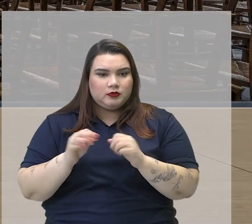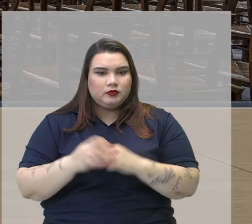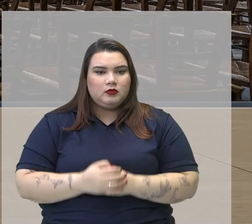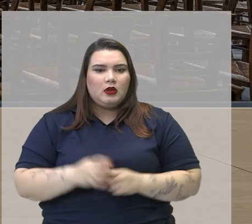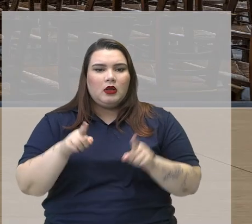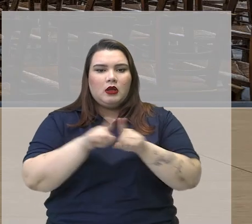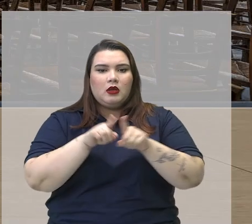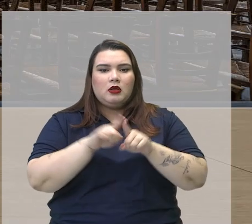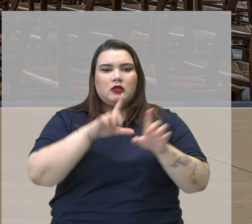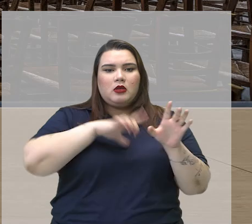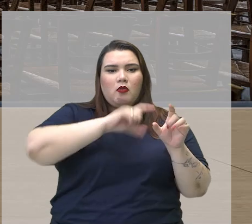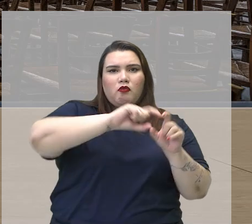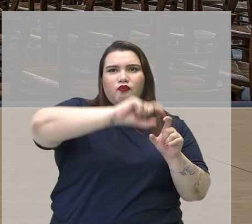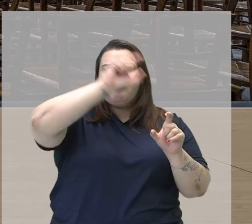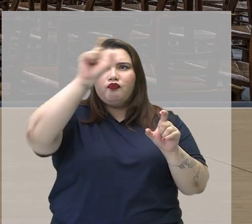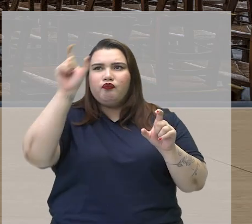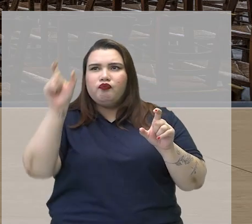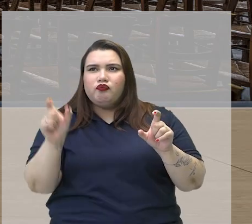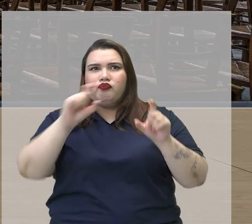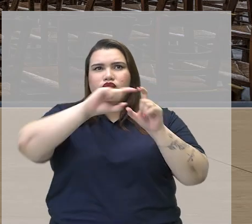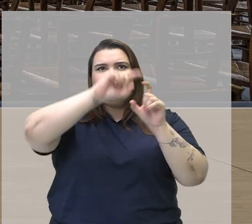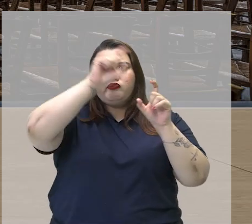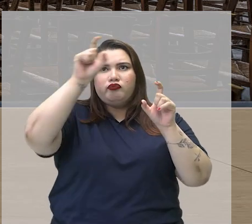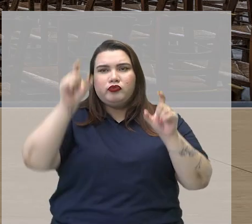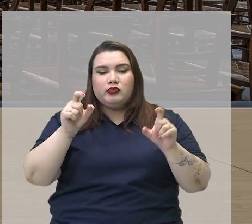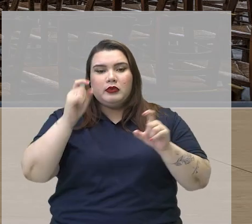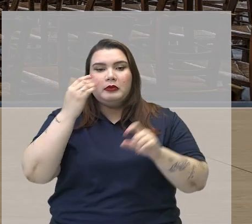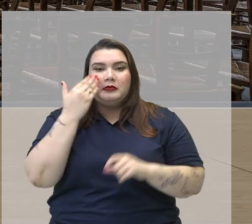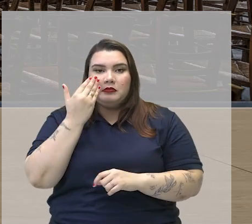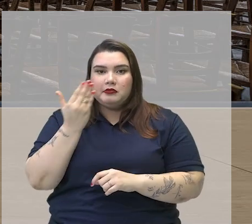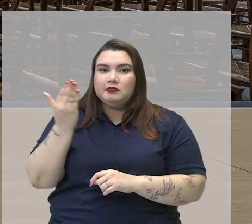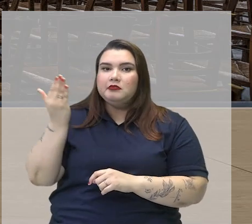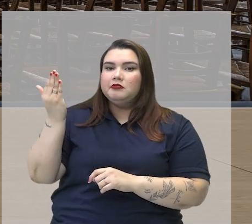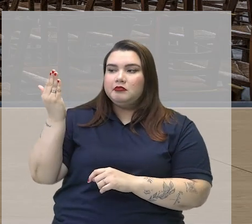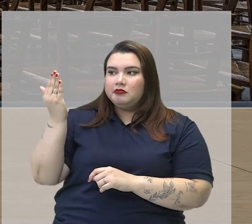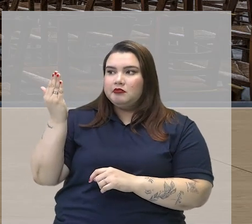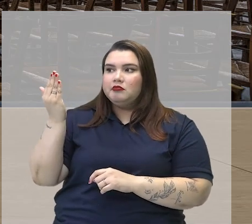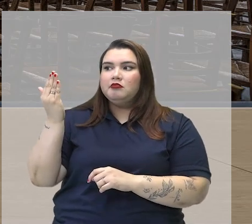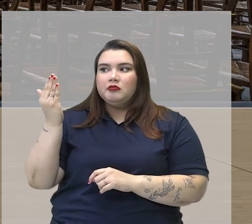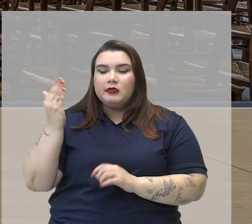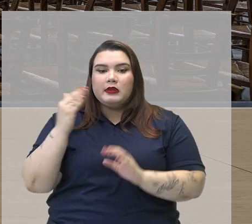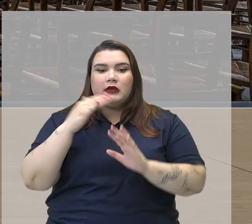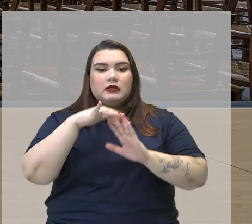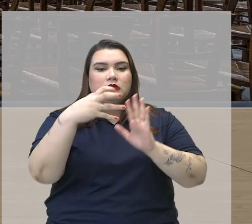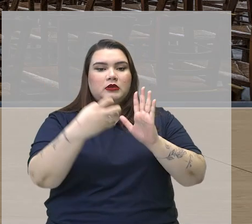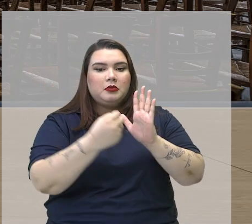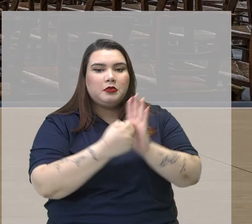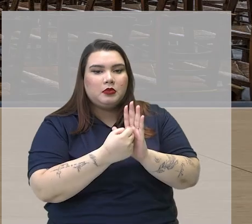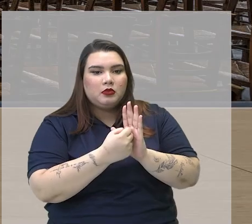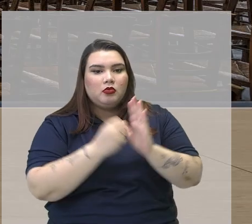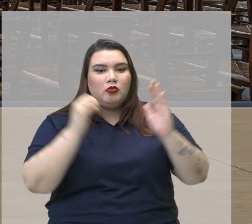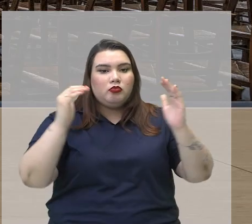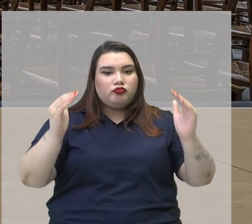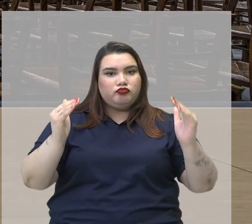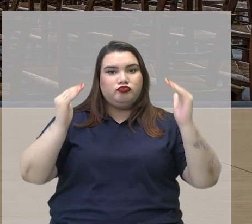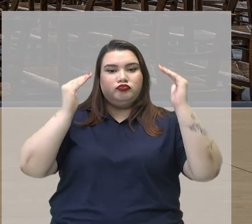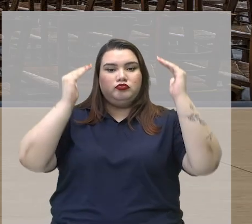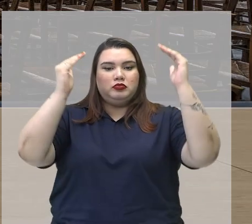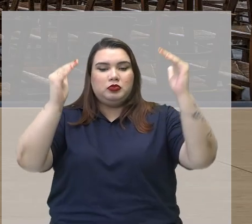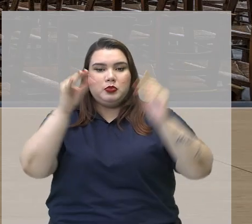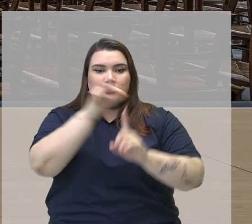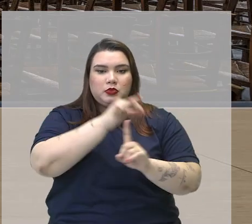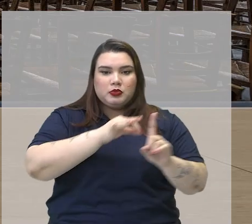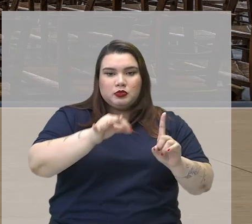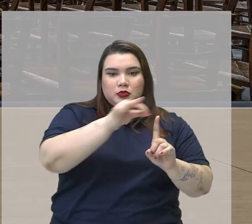arcos ogivais ali no teto, como vocês podem observar, que simbolizavam a elevação espiritual e